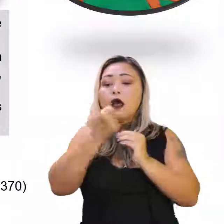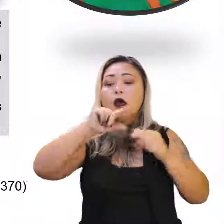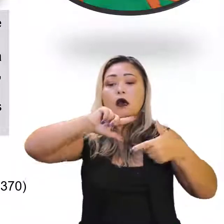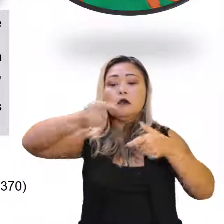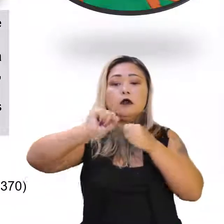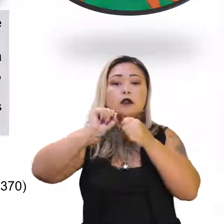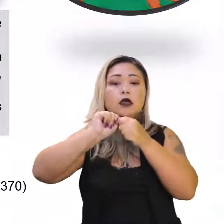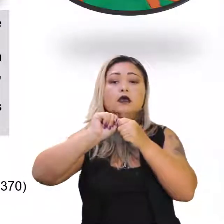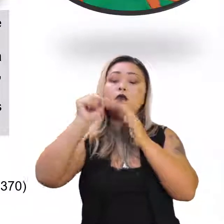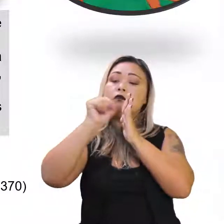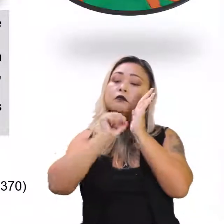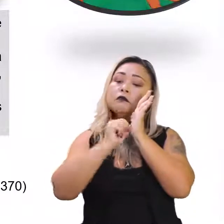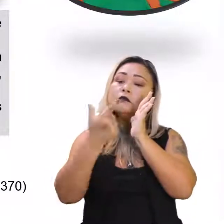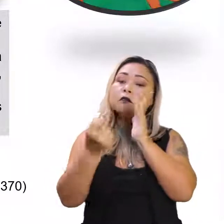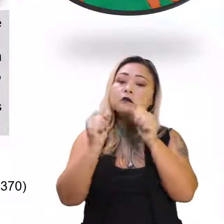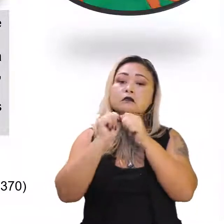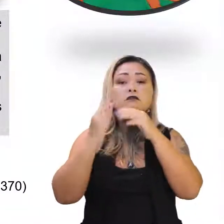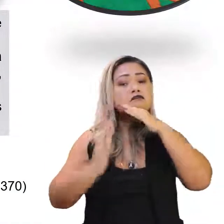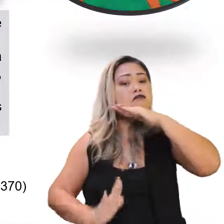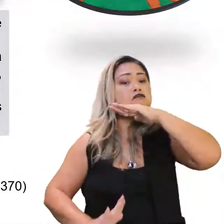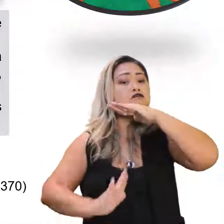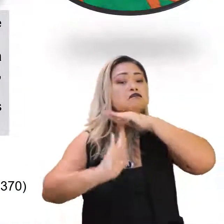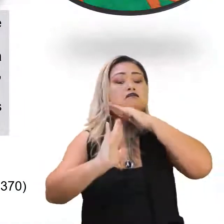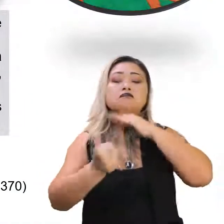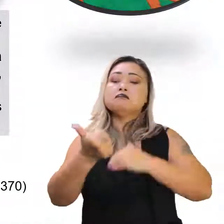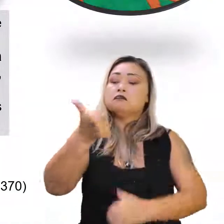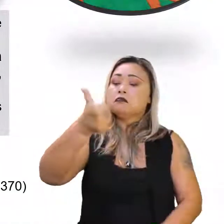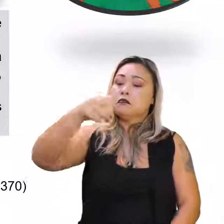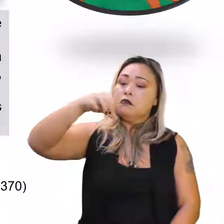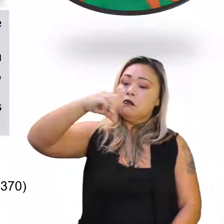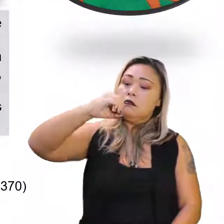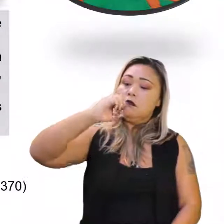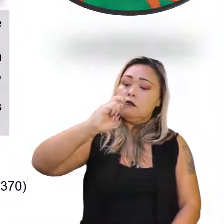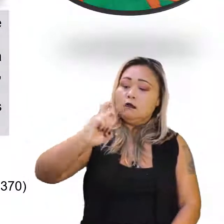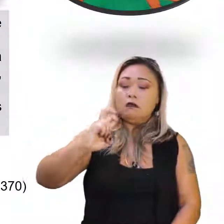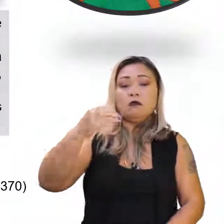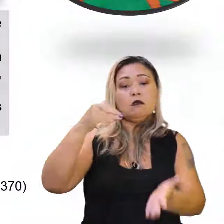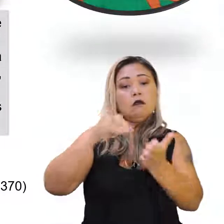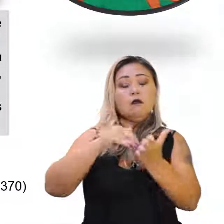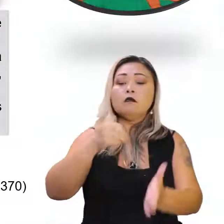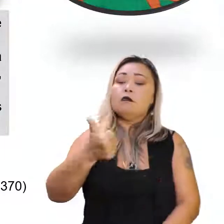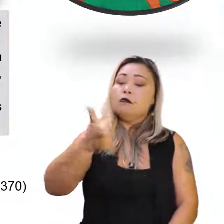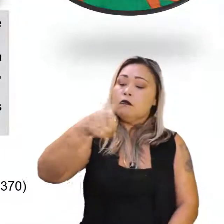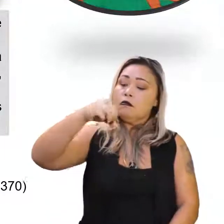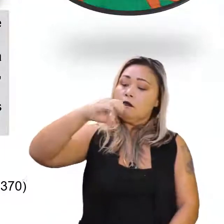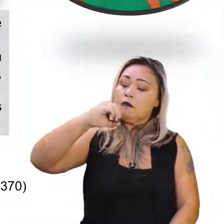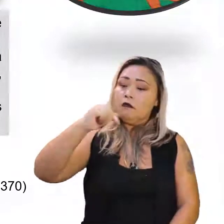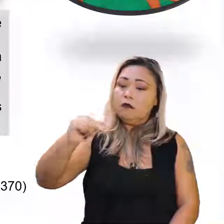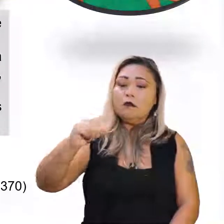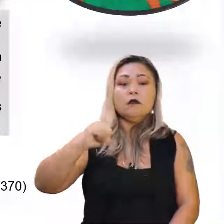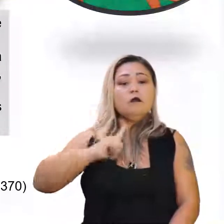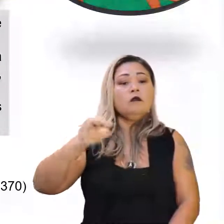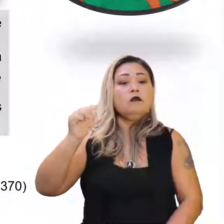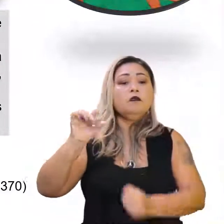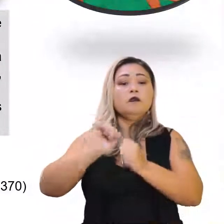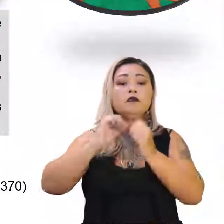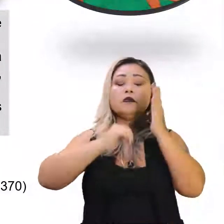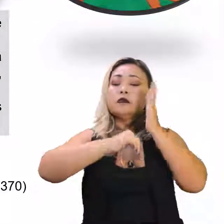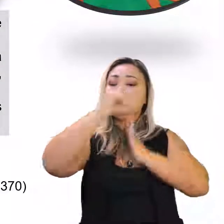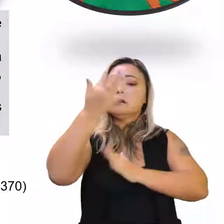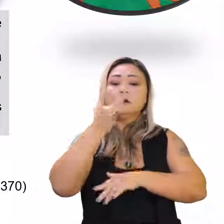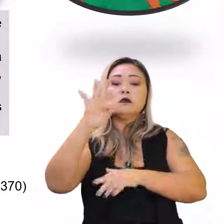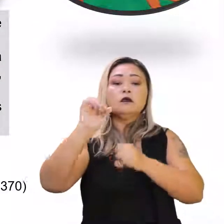século XX, tendo seu apogeu entre 1905 e 1907. O pintor francês Henri